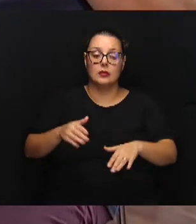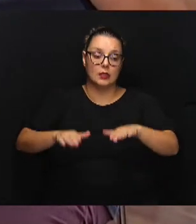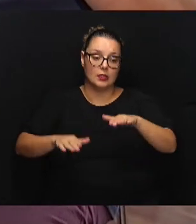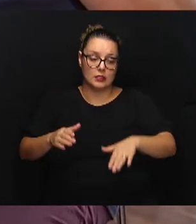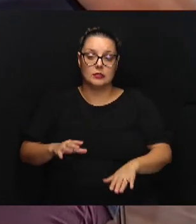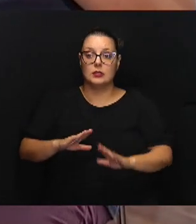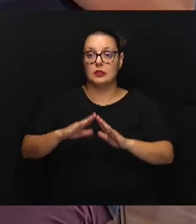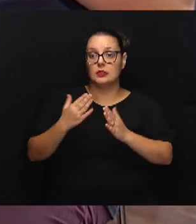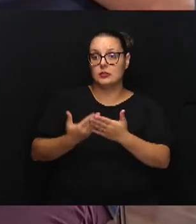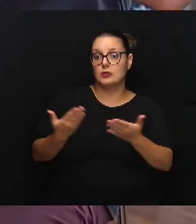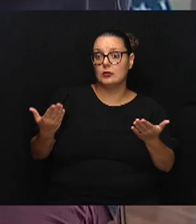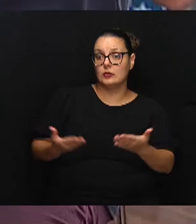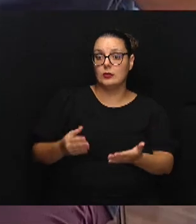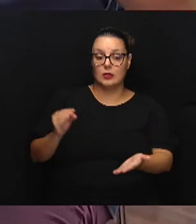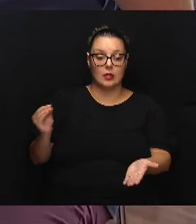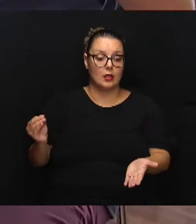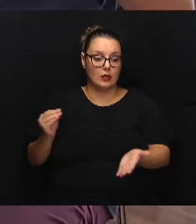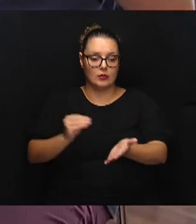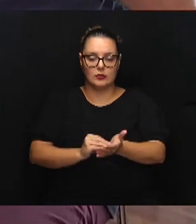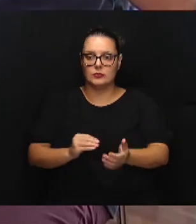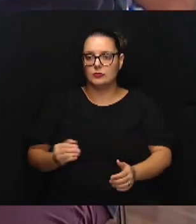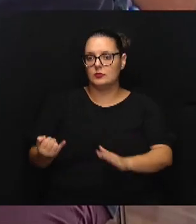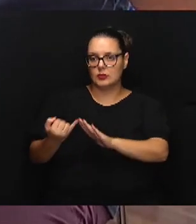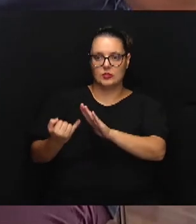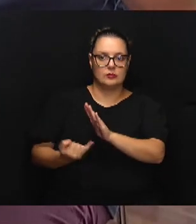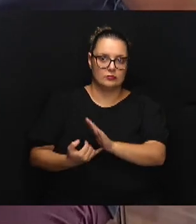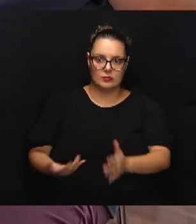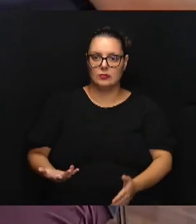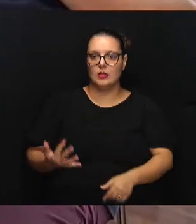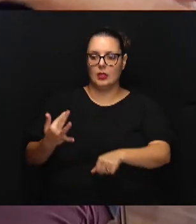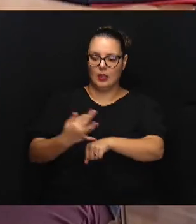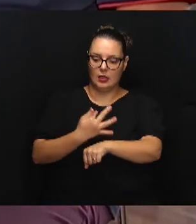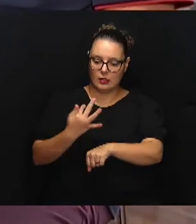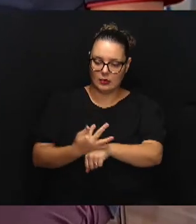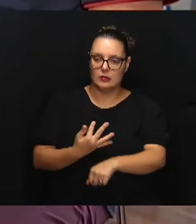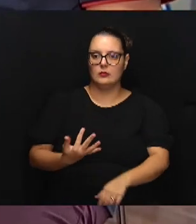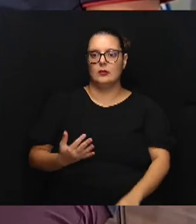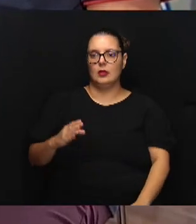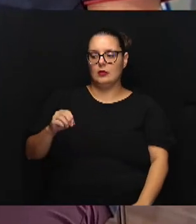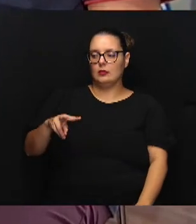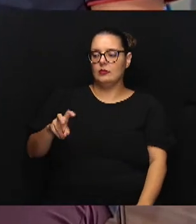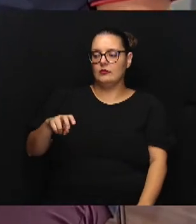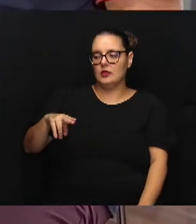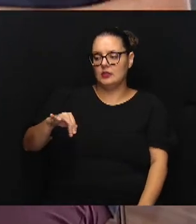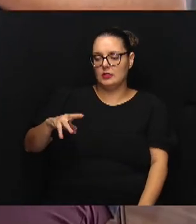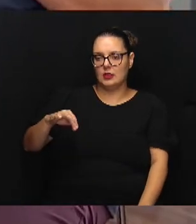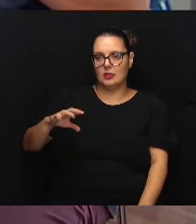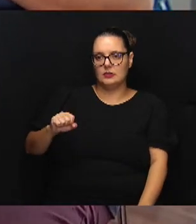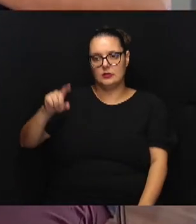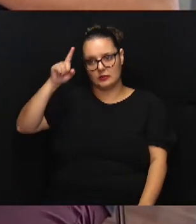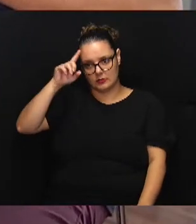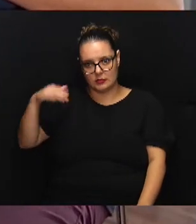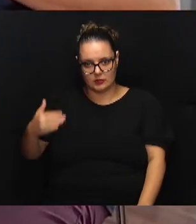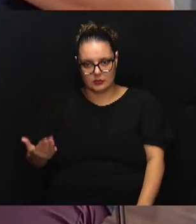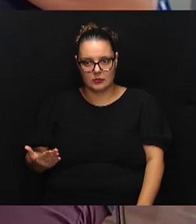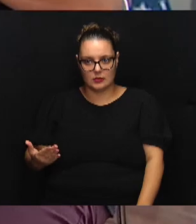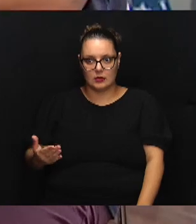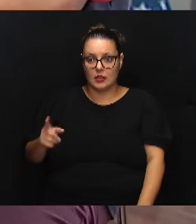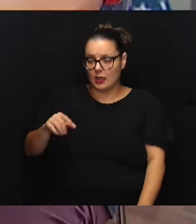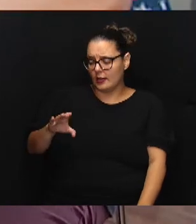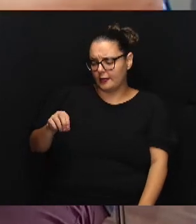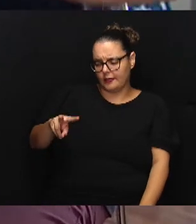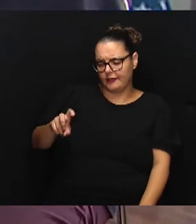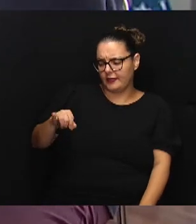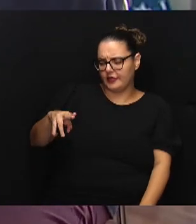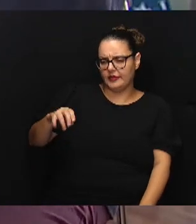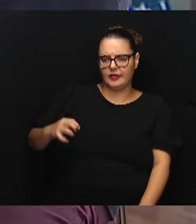escola hoje seja a última instituição resistente à conveniência do dia a dia. É muito conveniente a nossa vida hoje, né? A gente consegue